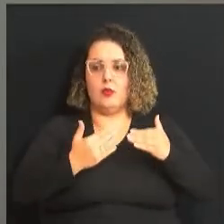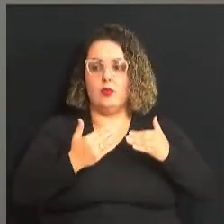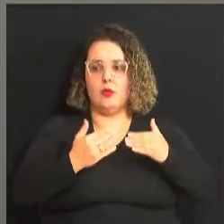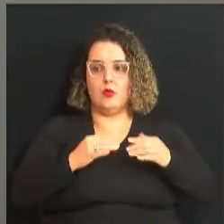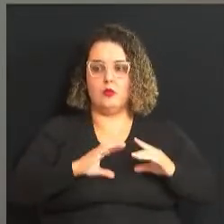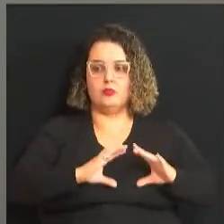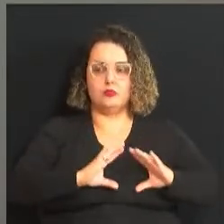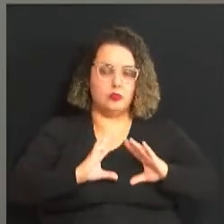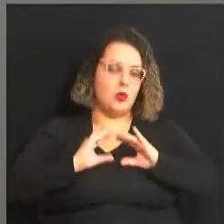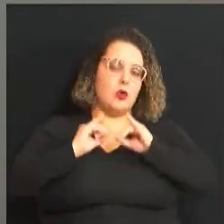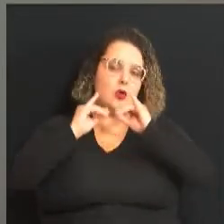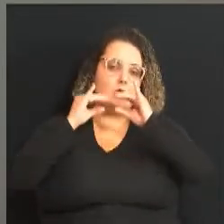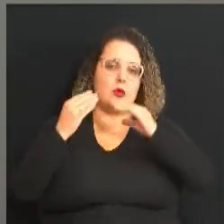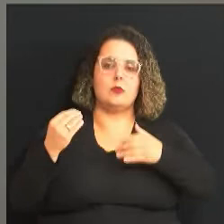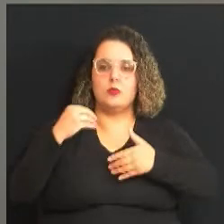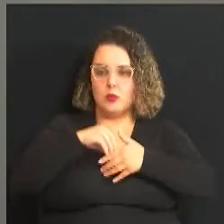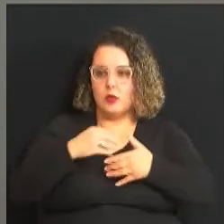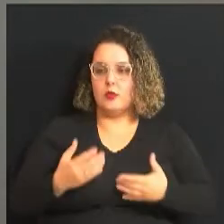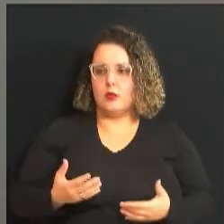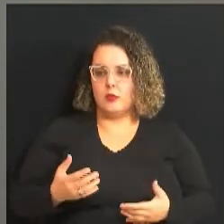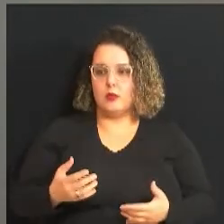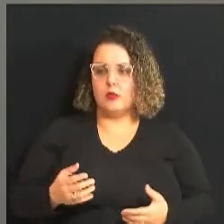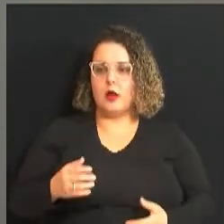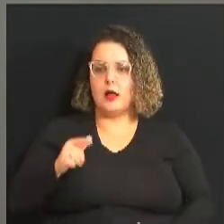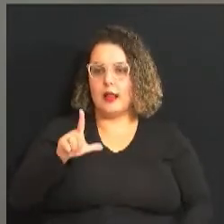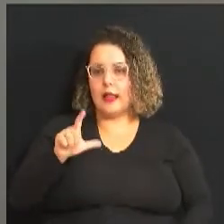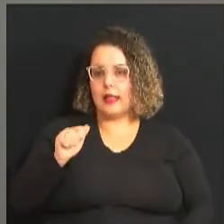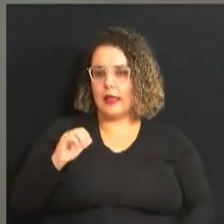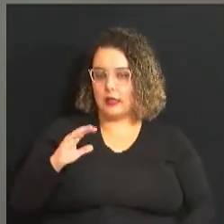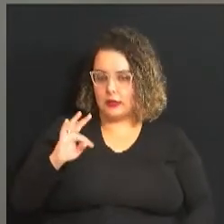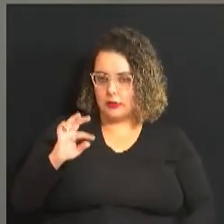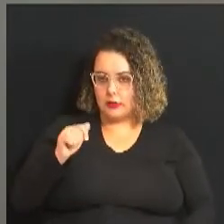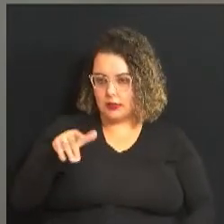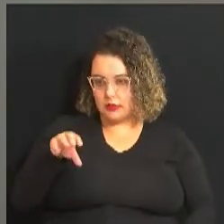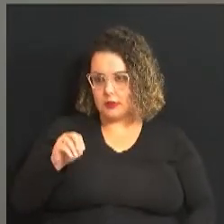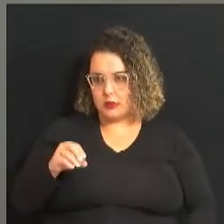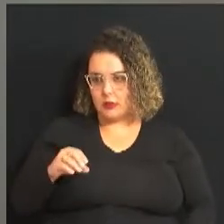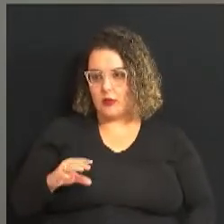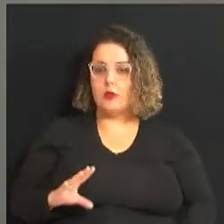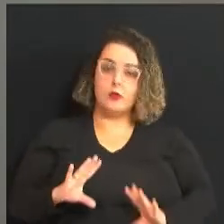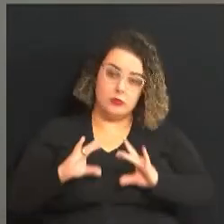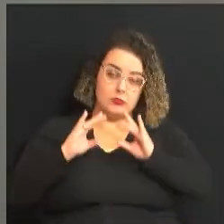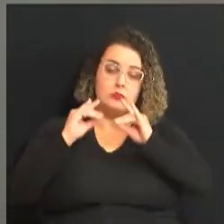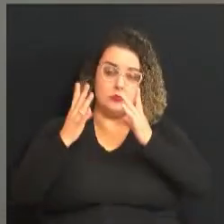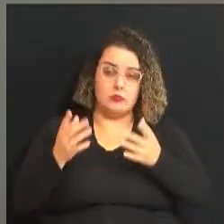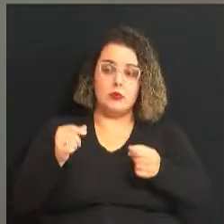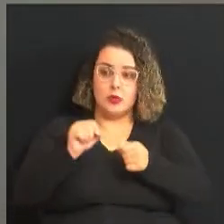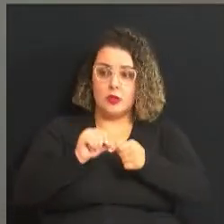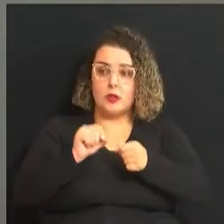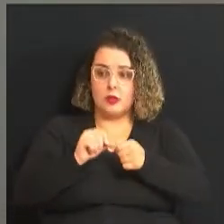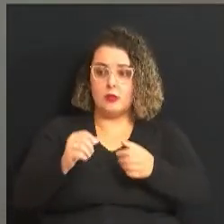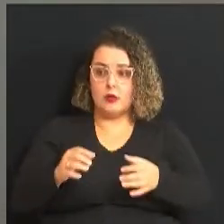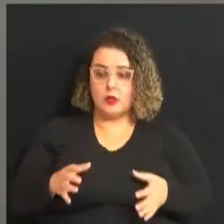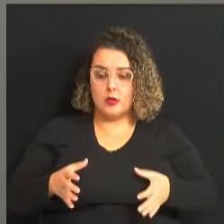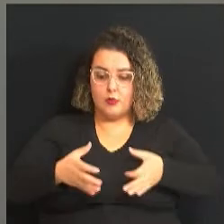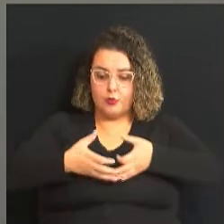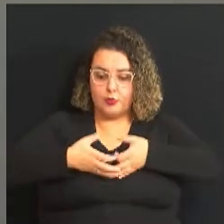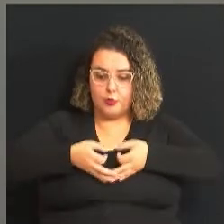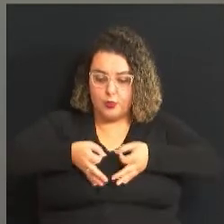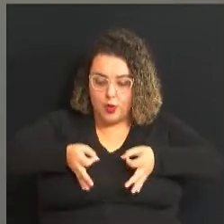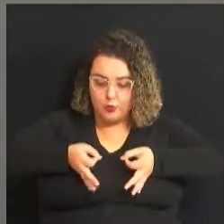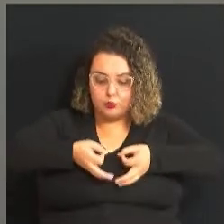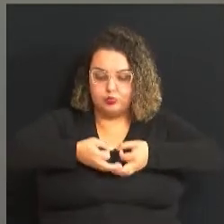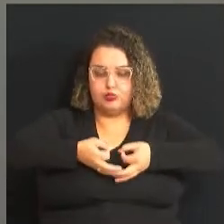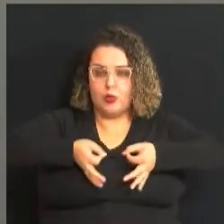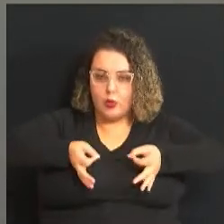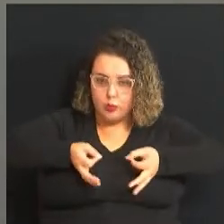hormônio no organismo que vai favorecer a lactação. E é o mesmo hormônio, inclusive, que faz a contração uterina. Então, a menina, mesmo ela